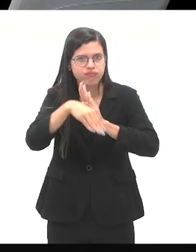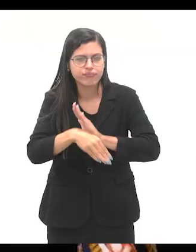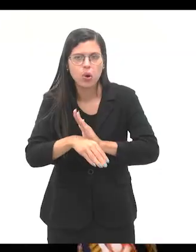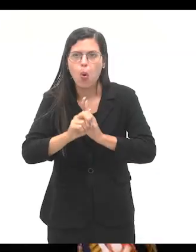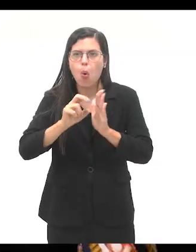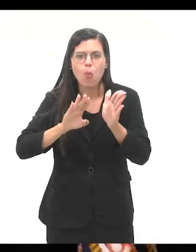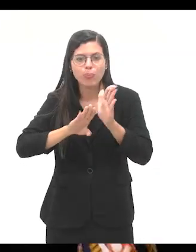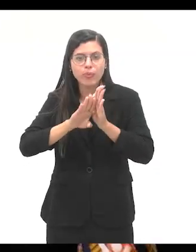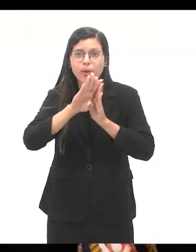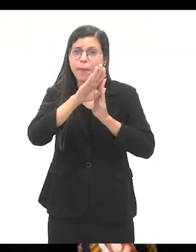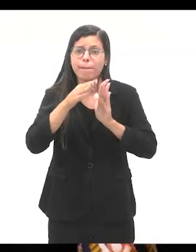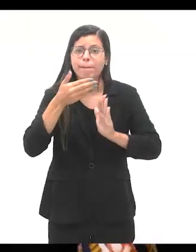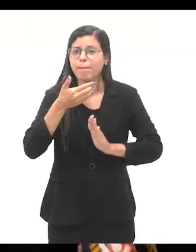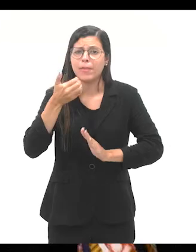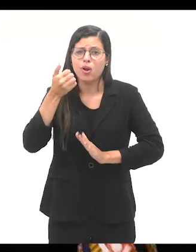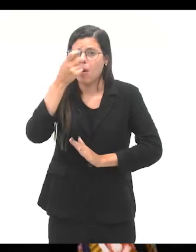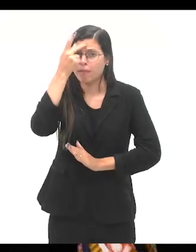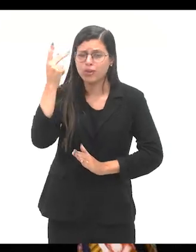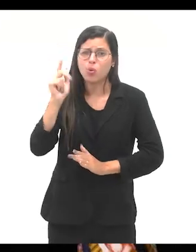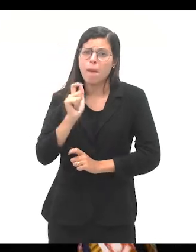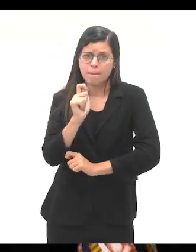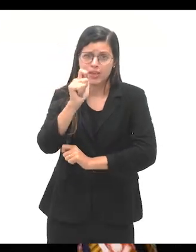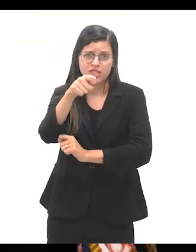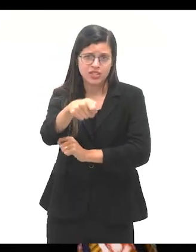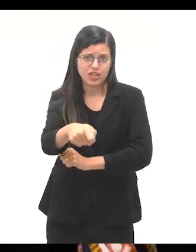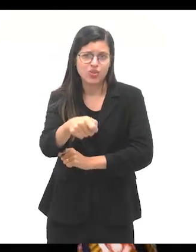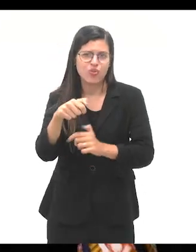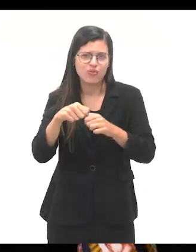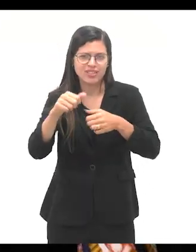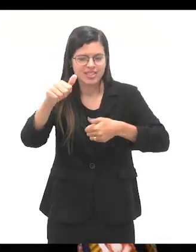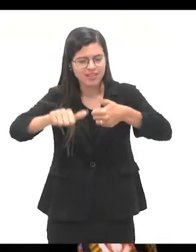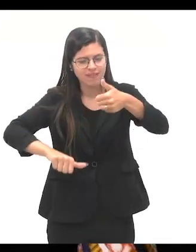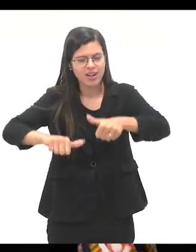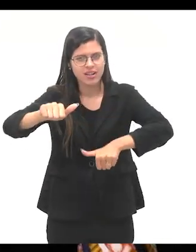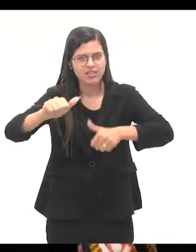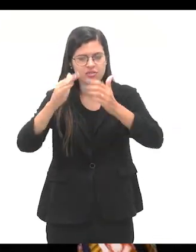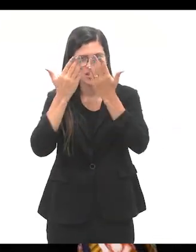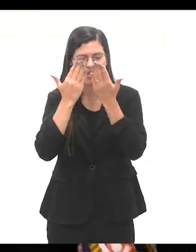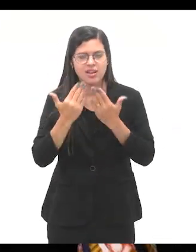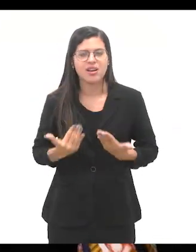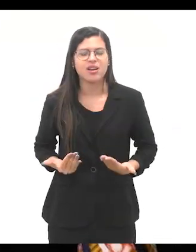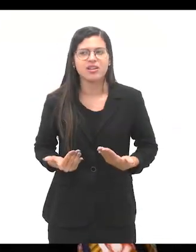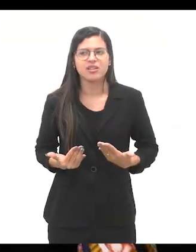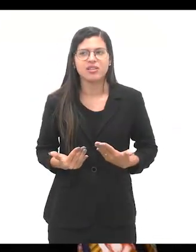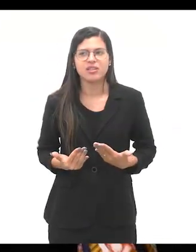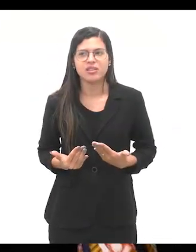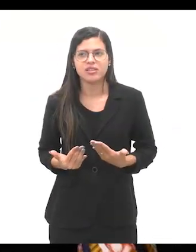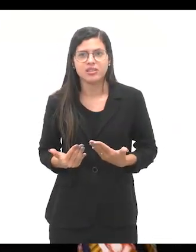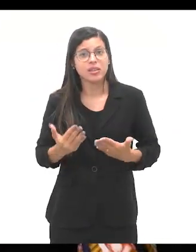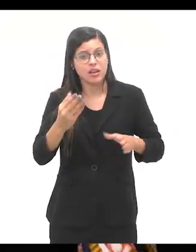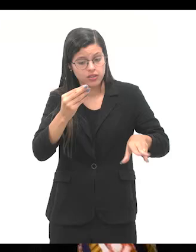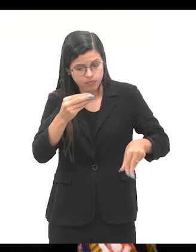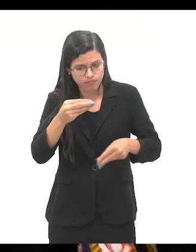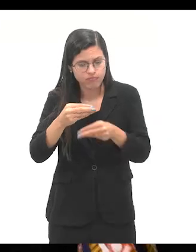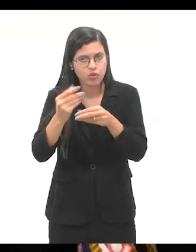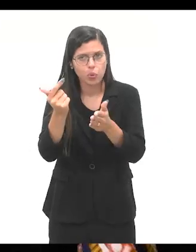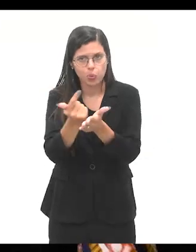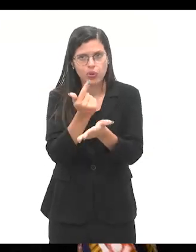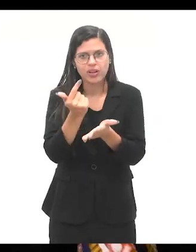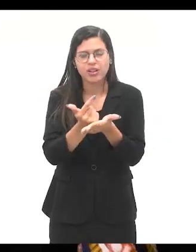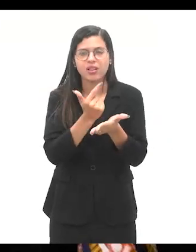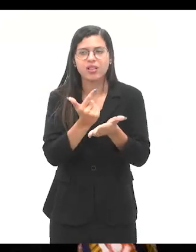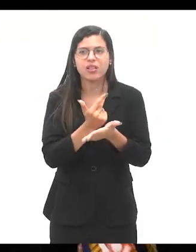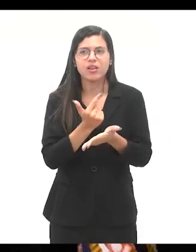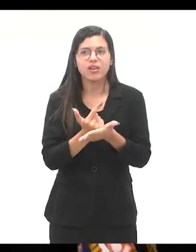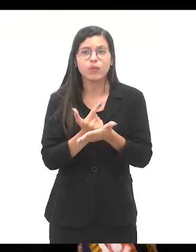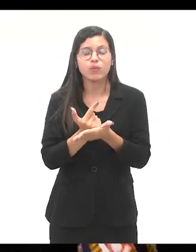não tem ninguém melhor do que pescadores mesmo para fazer esse tipo de avaliação, né? E isso daí a gente incorporou, né, no